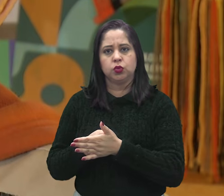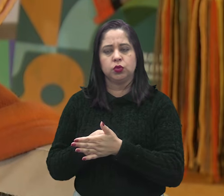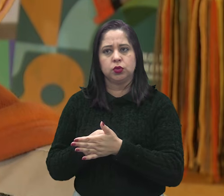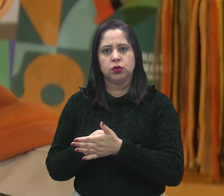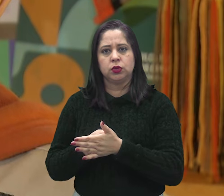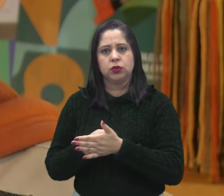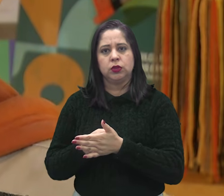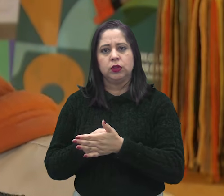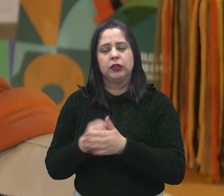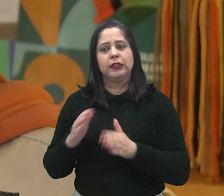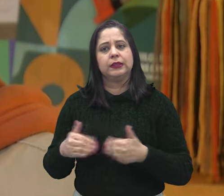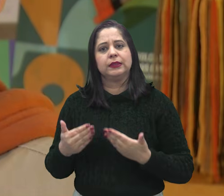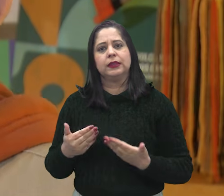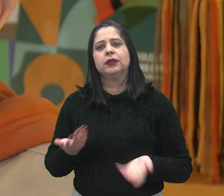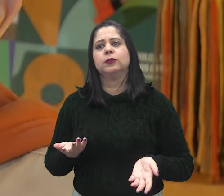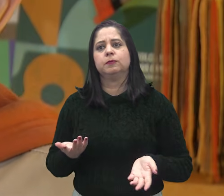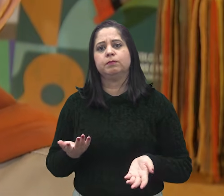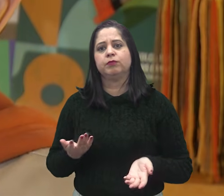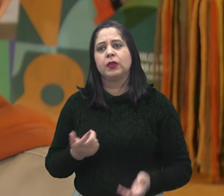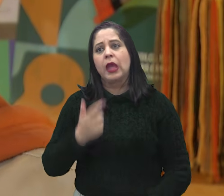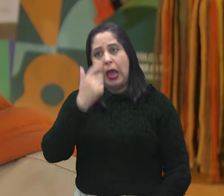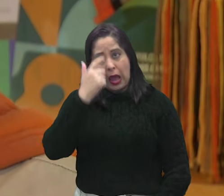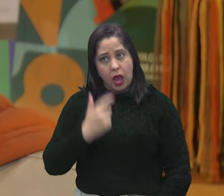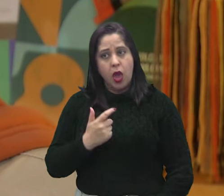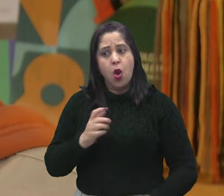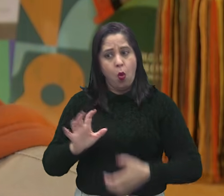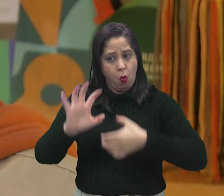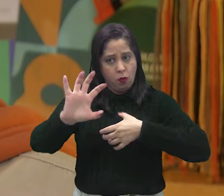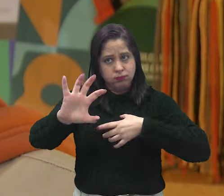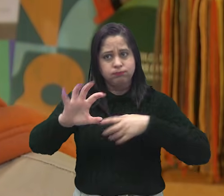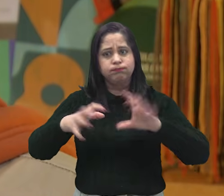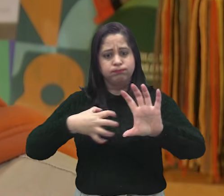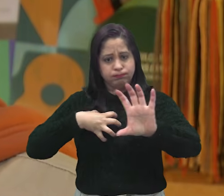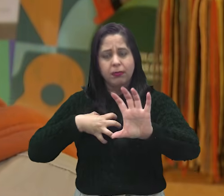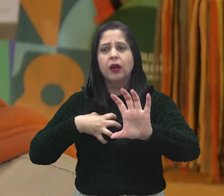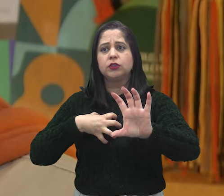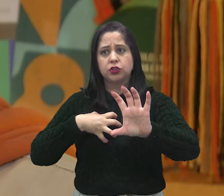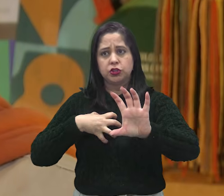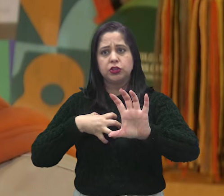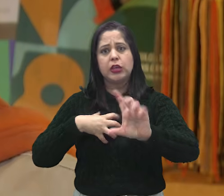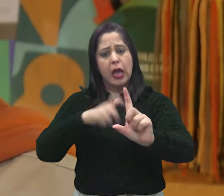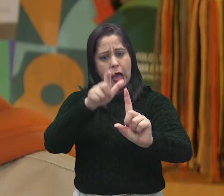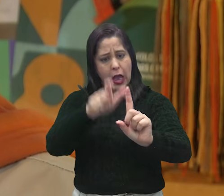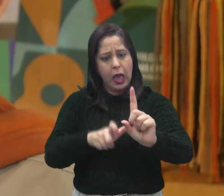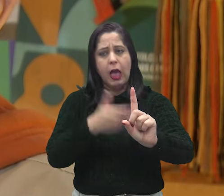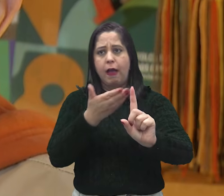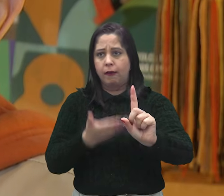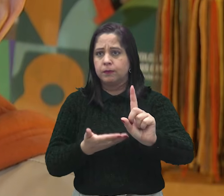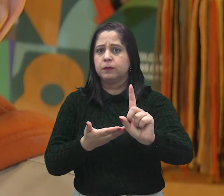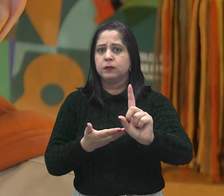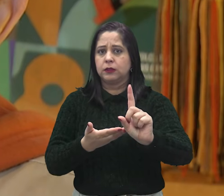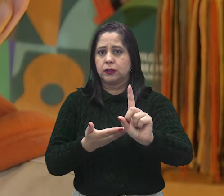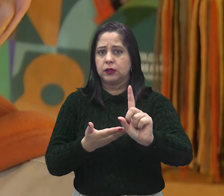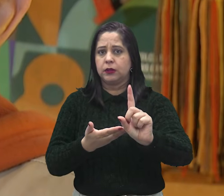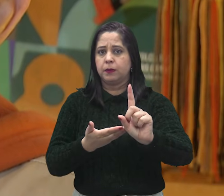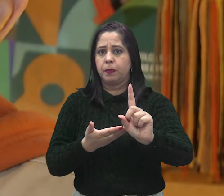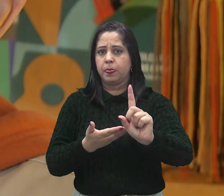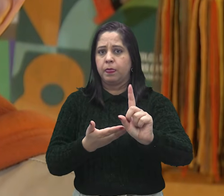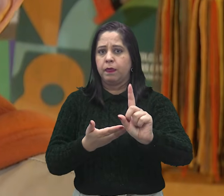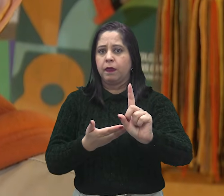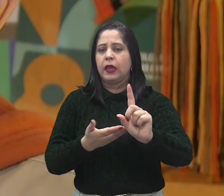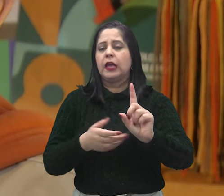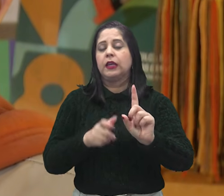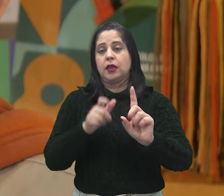eu tenho uma empatia muito grande pelo que ela sente, esse processo, e ela localiza isso muito na